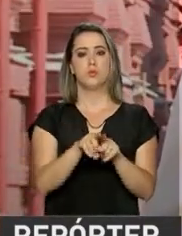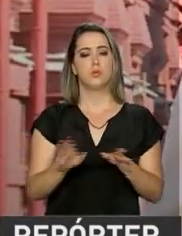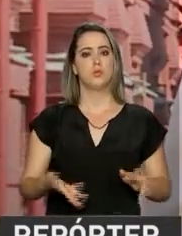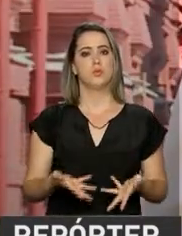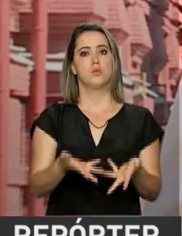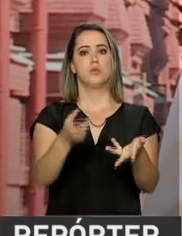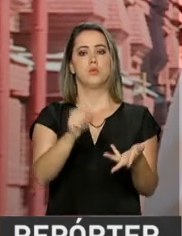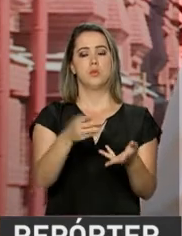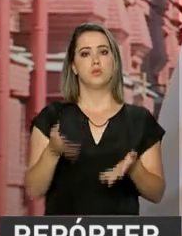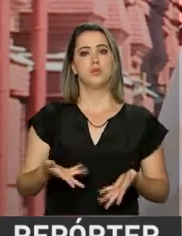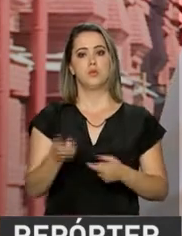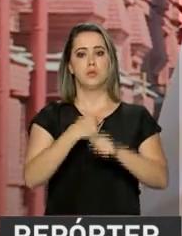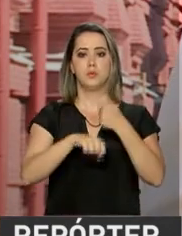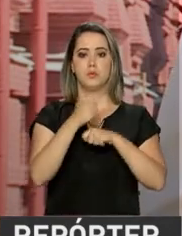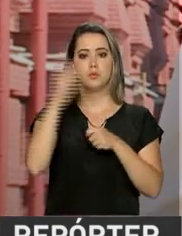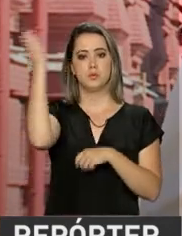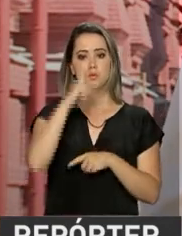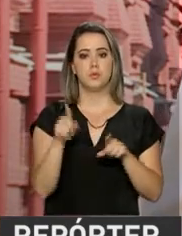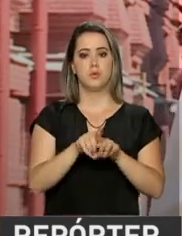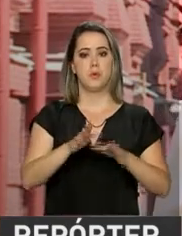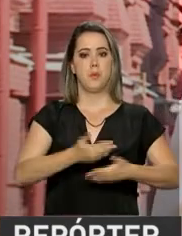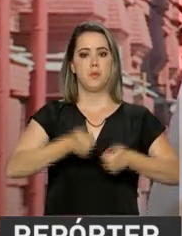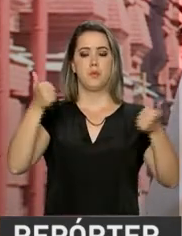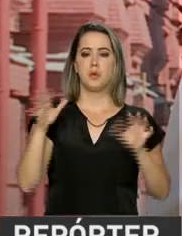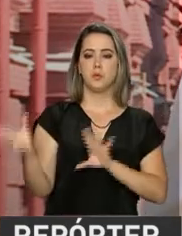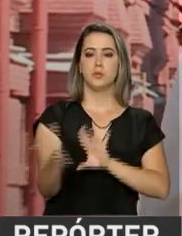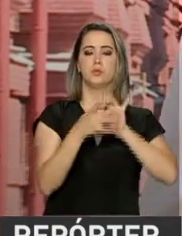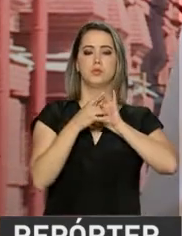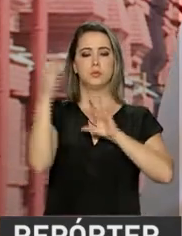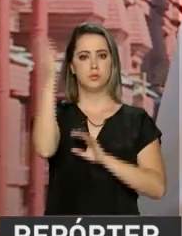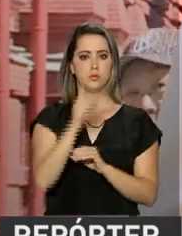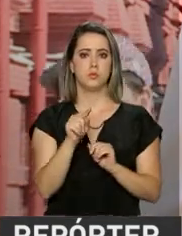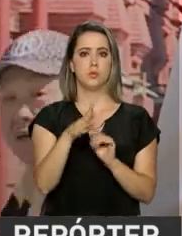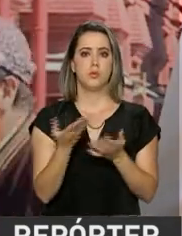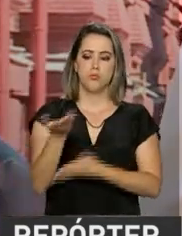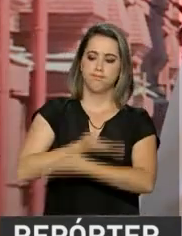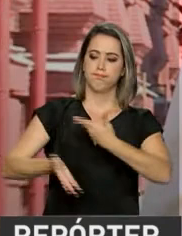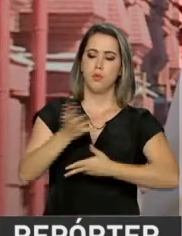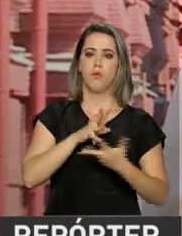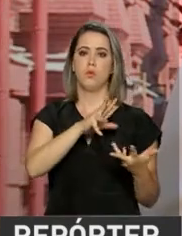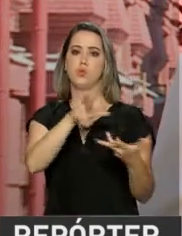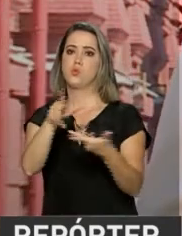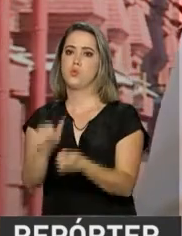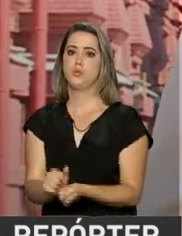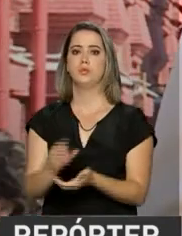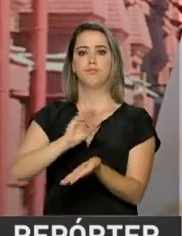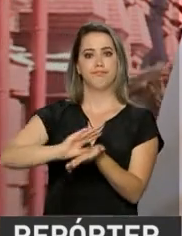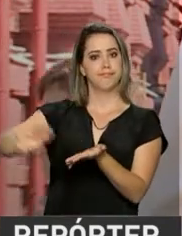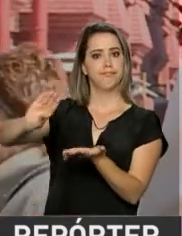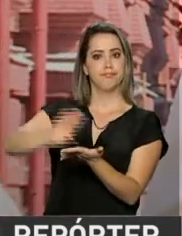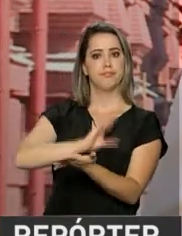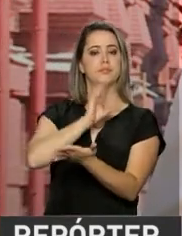recuperação da economia brasileira e de maior e melhor integração do país com os fluxos globais de comércio e